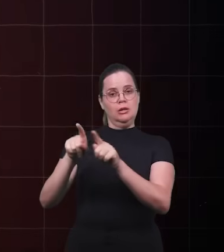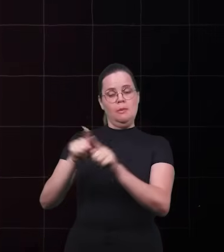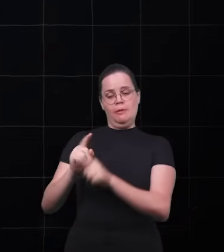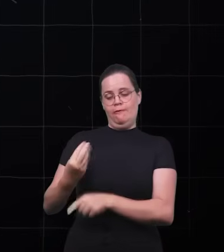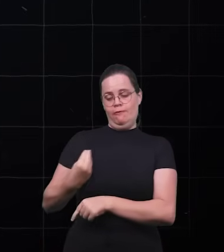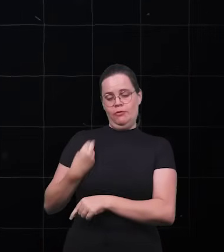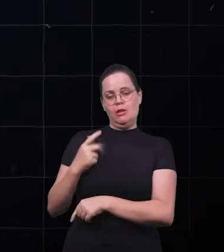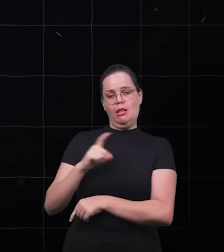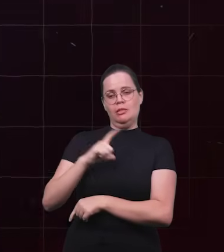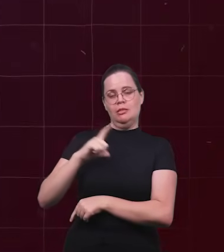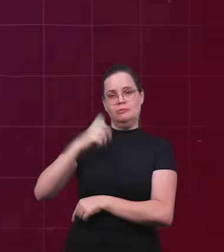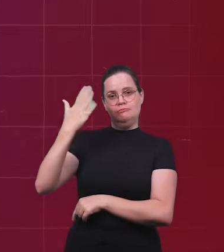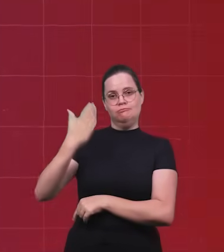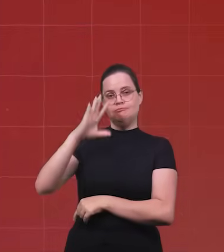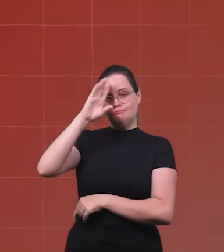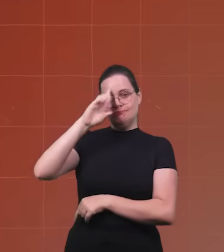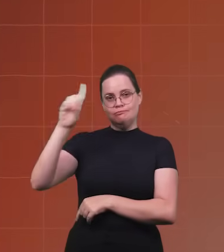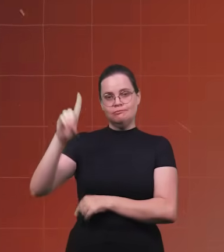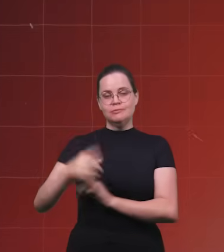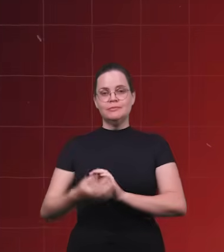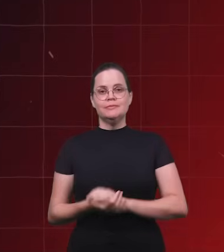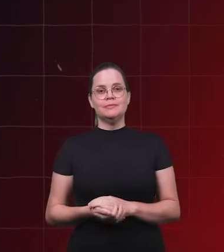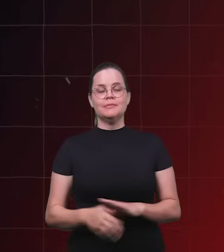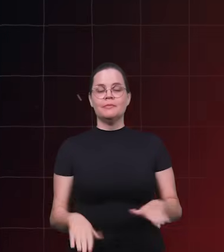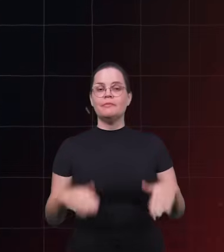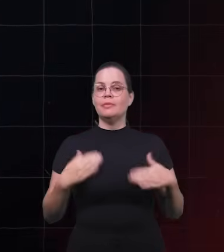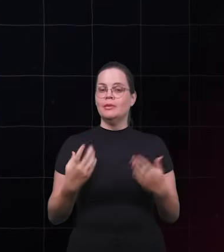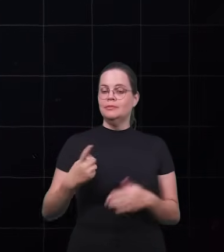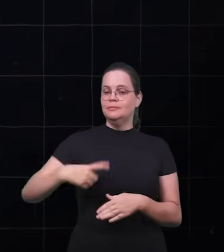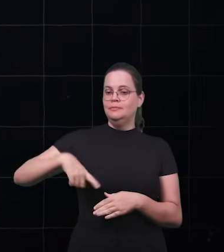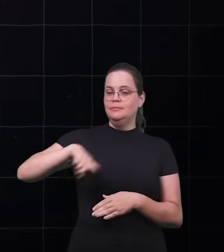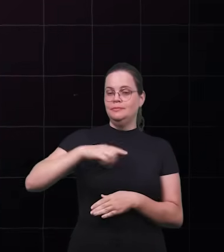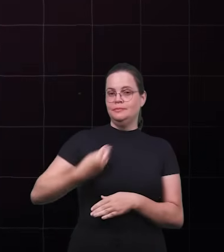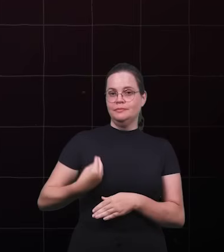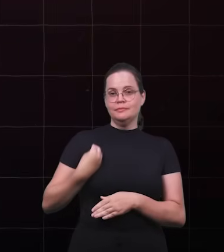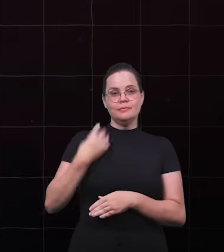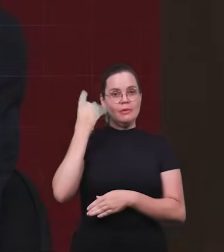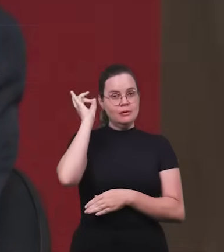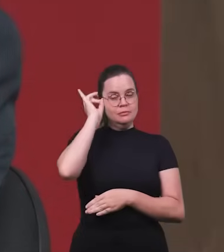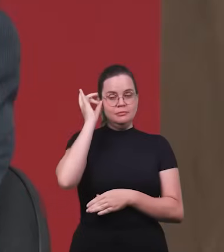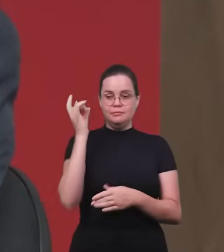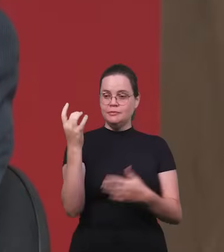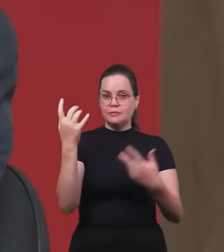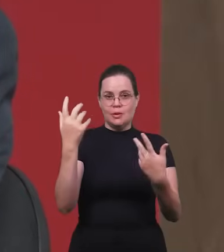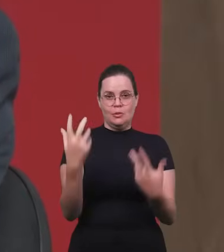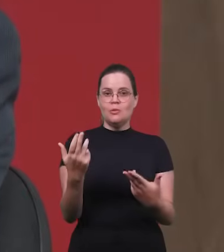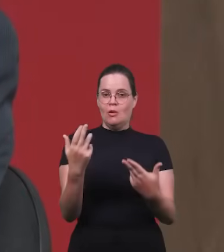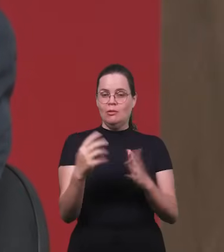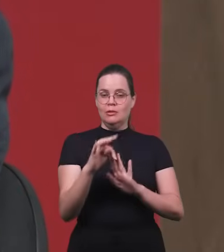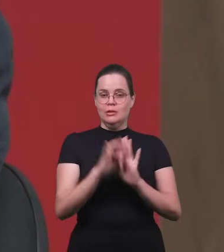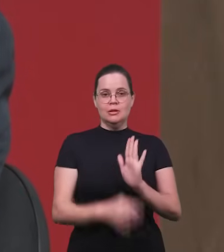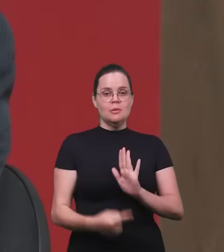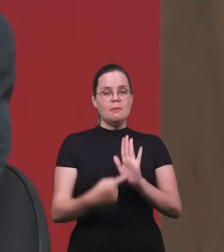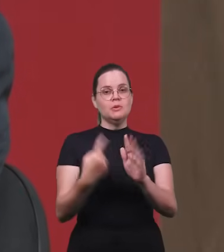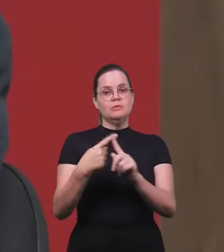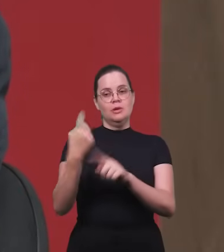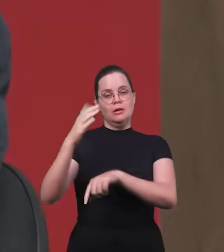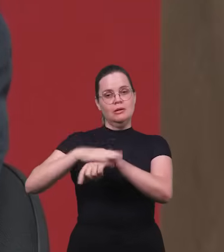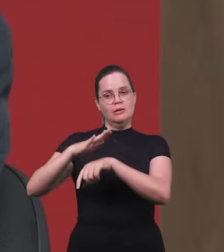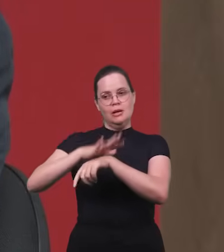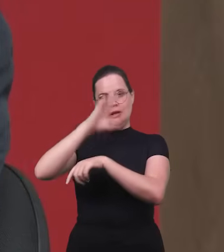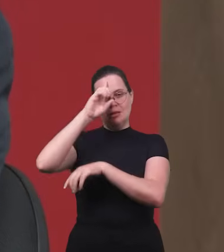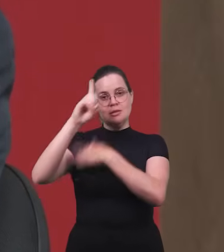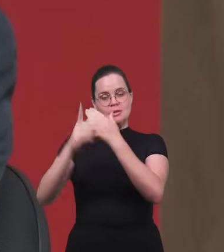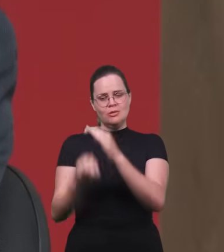vida espiritual, ela é embasada nesta realidade, né, de um Deus que nos fez, um Deus que nos